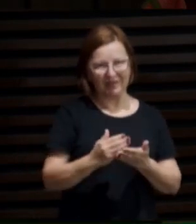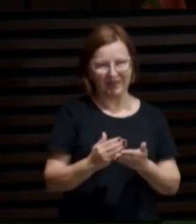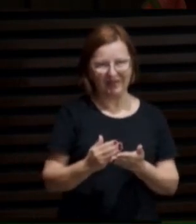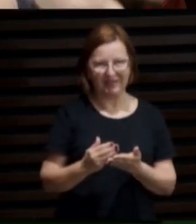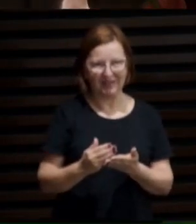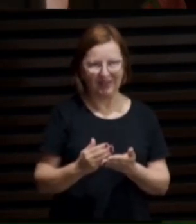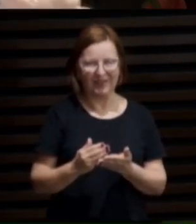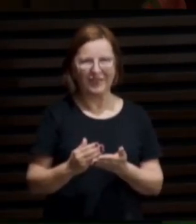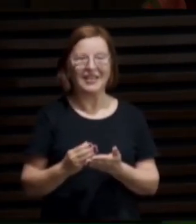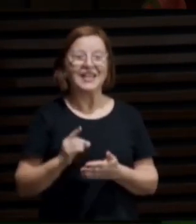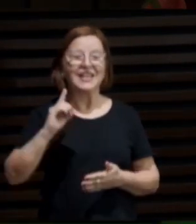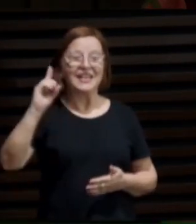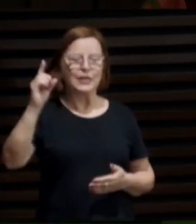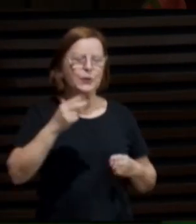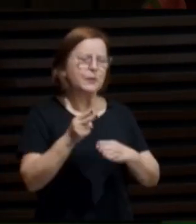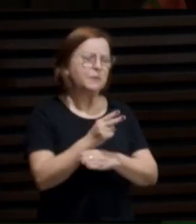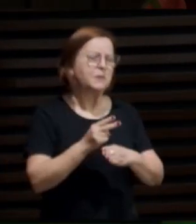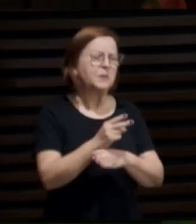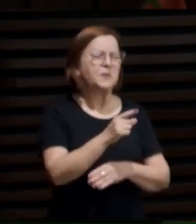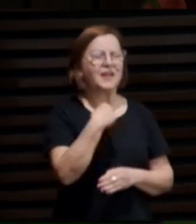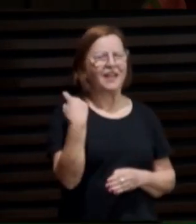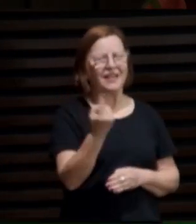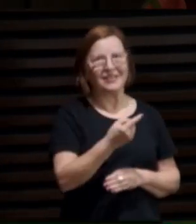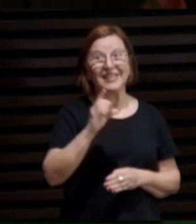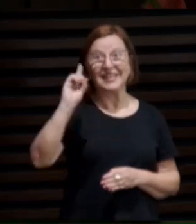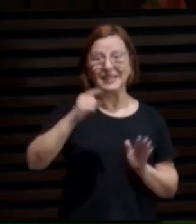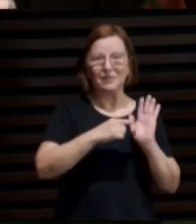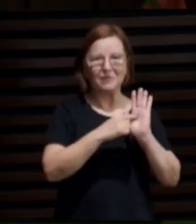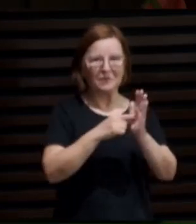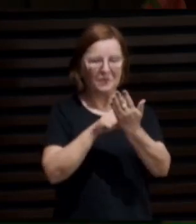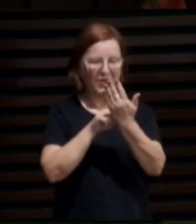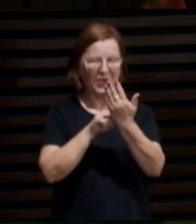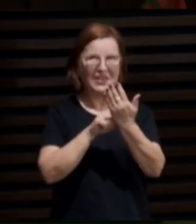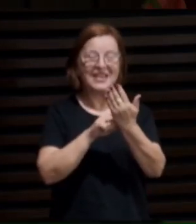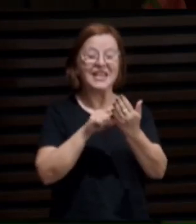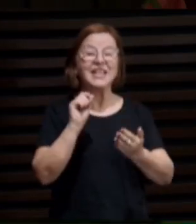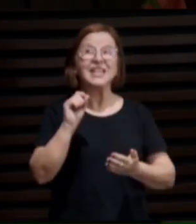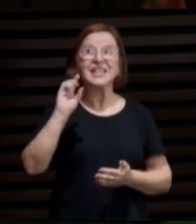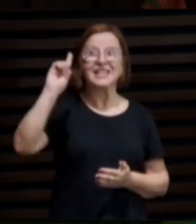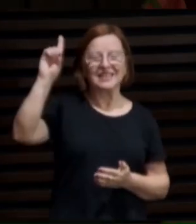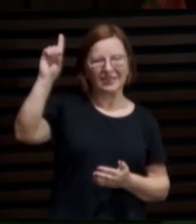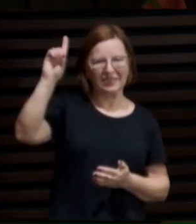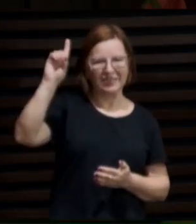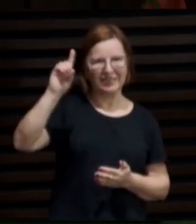quem vai atrás de nós, é Ele quem é, que nos mostra, quem revela quem Ele é, é Ele quem nos dá o meio de adorarmos